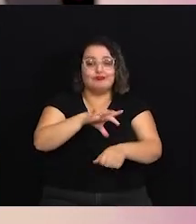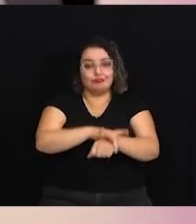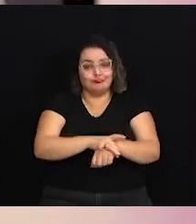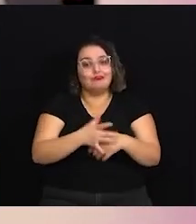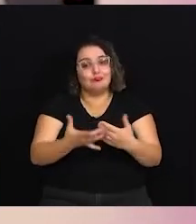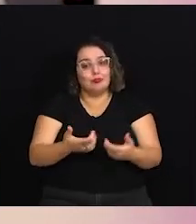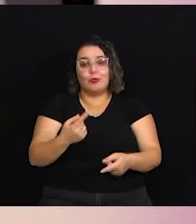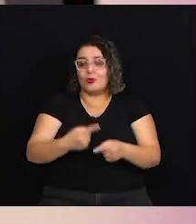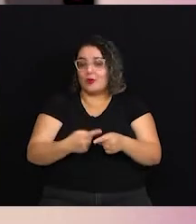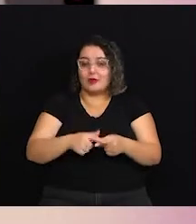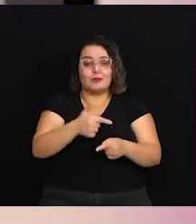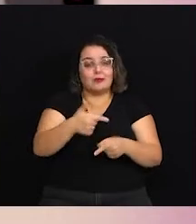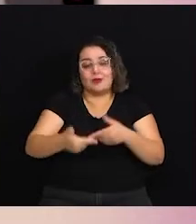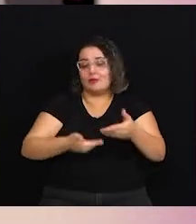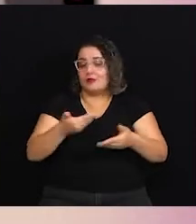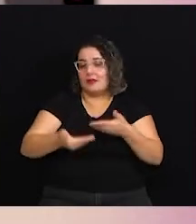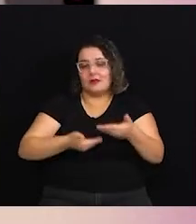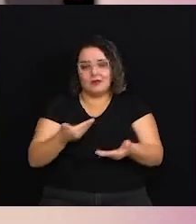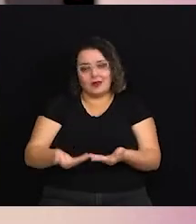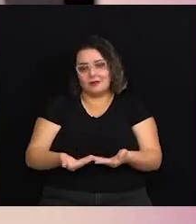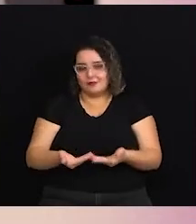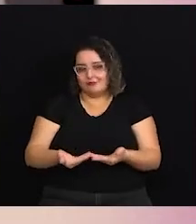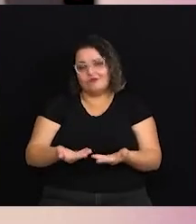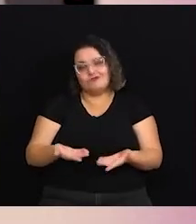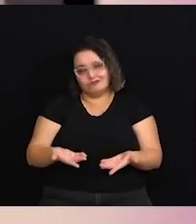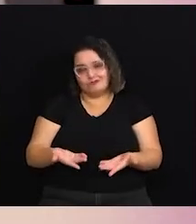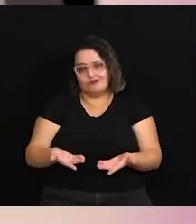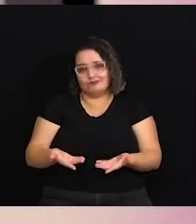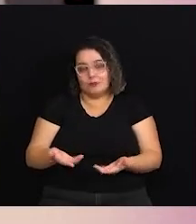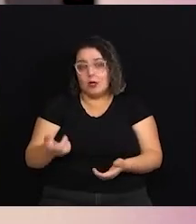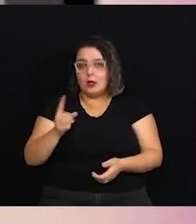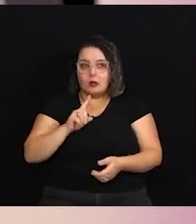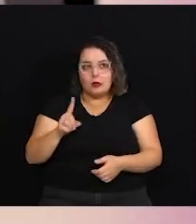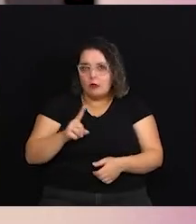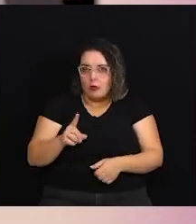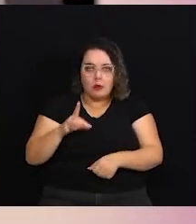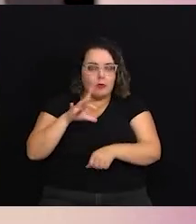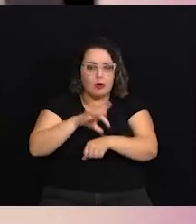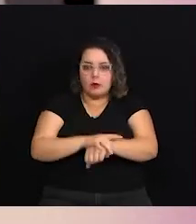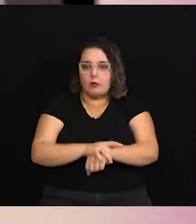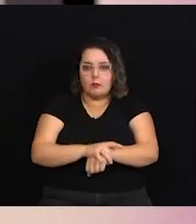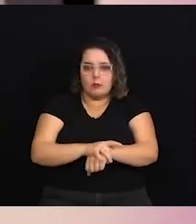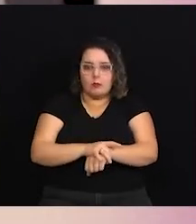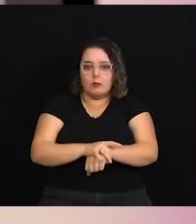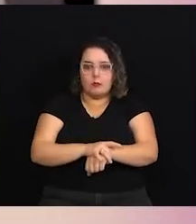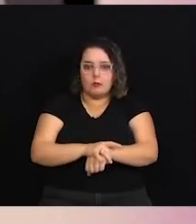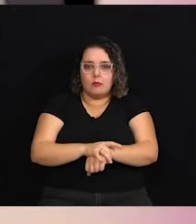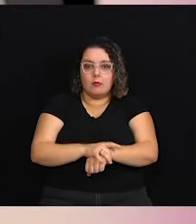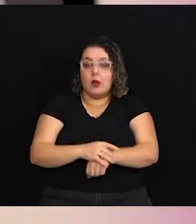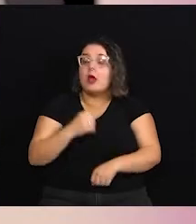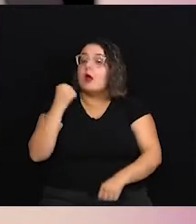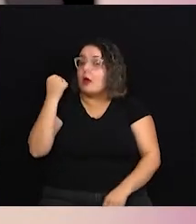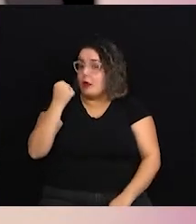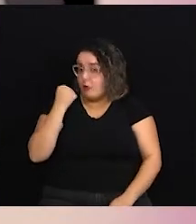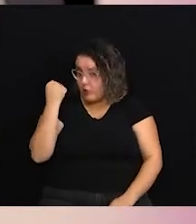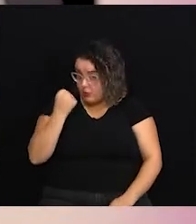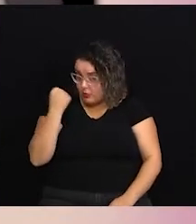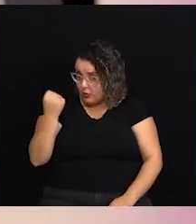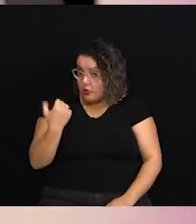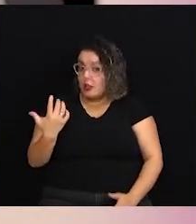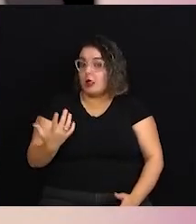né então por isso que eu te falo aqui não é uma doença sim benigna é uma doença grave